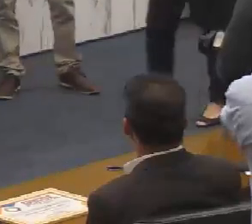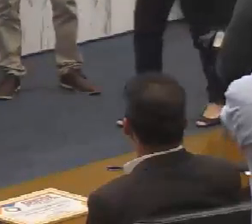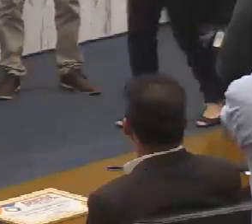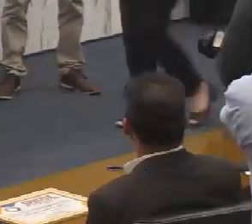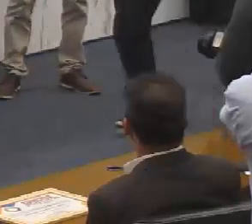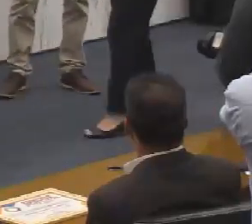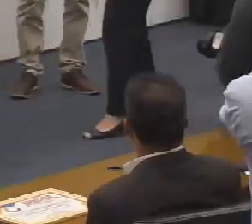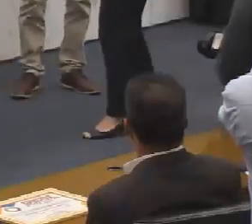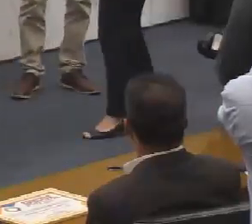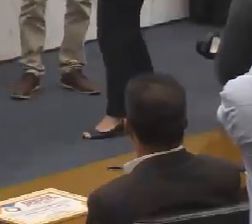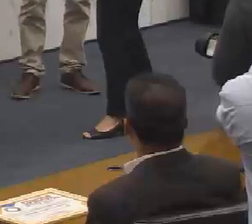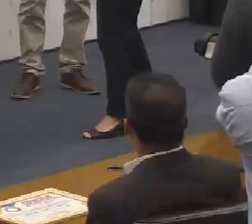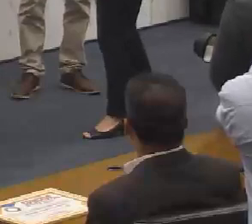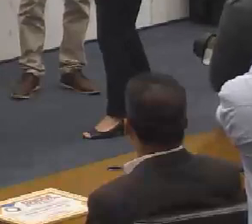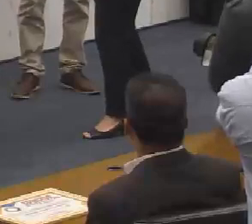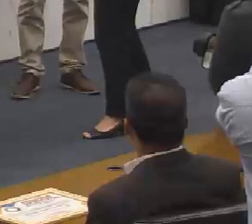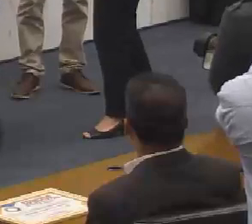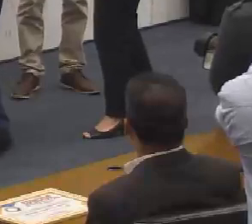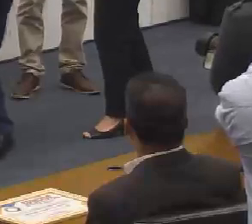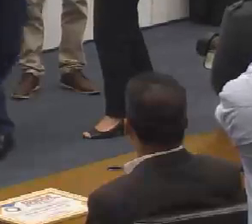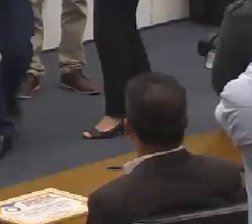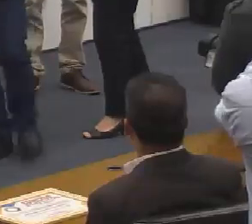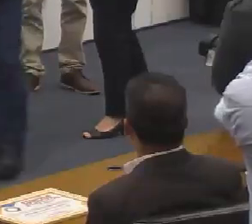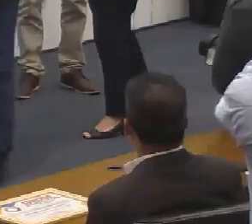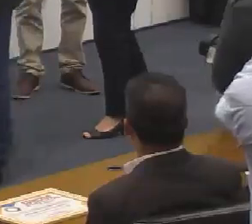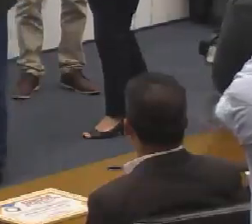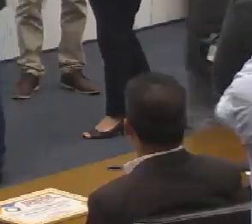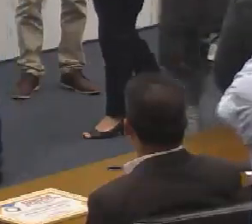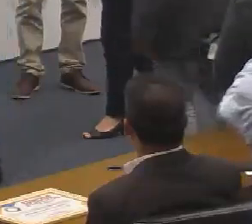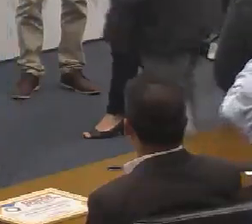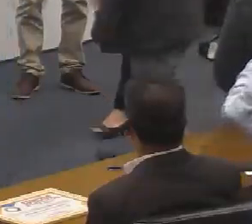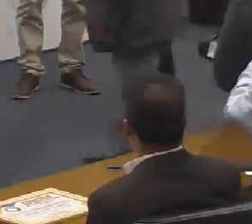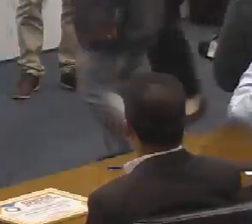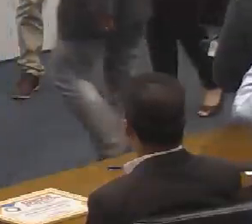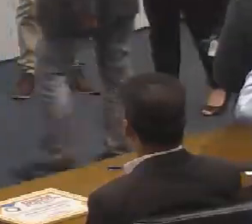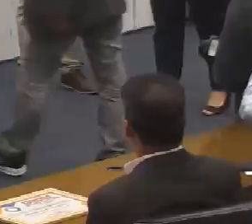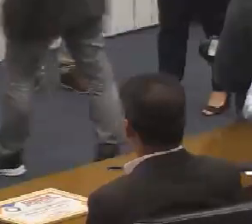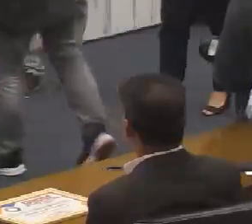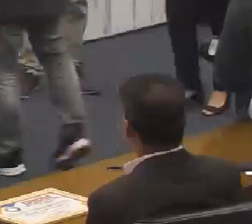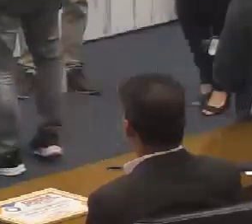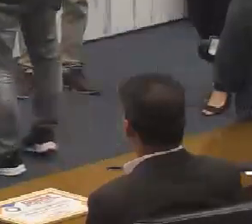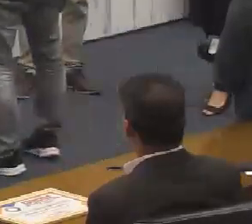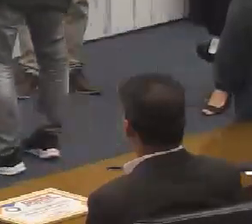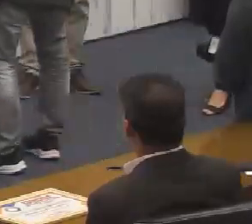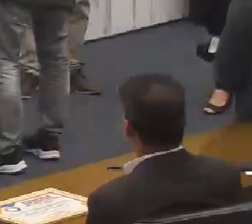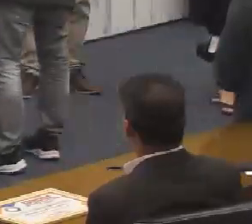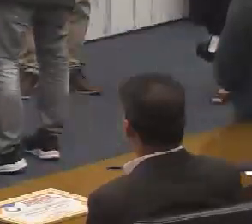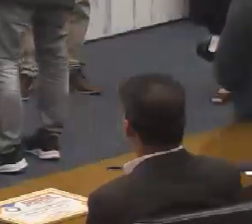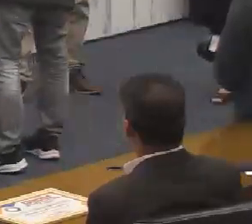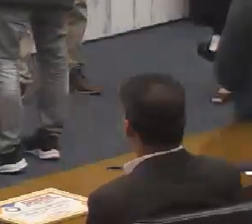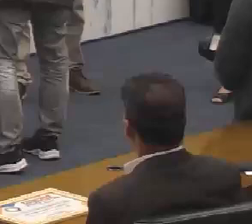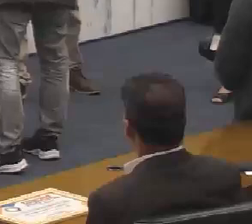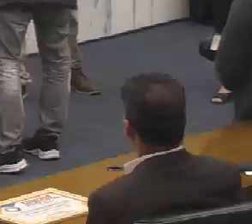Laia, laia, laia, laia, laia.